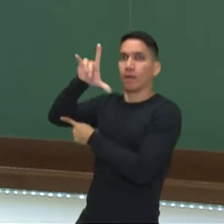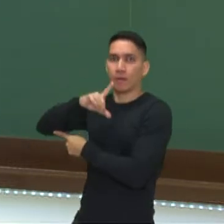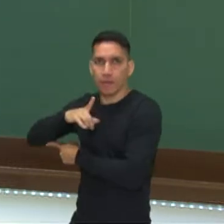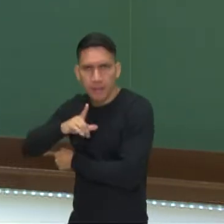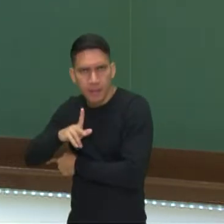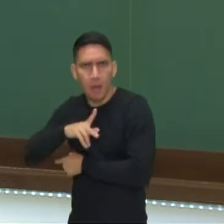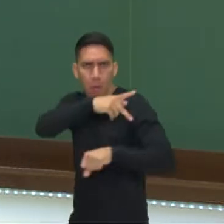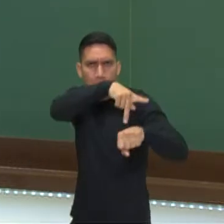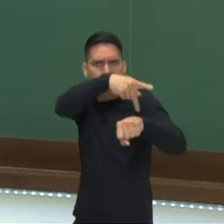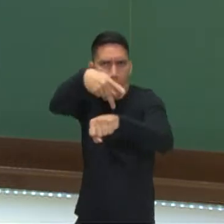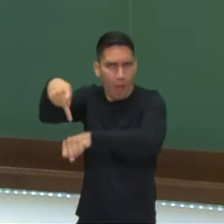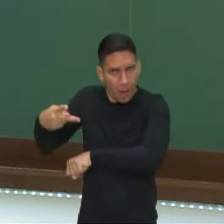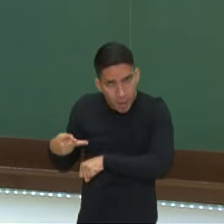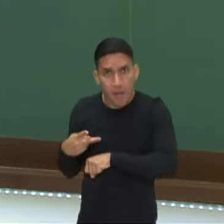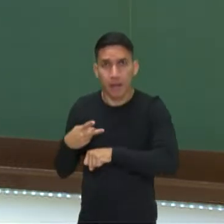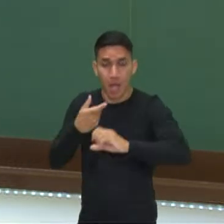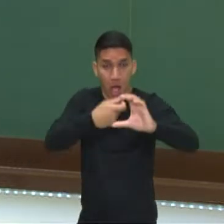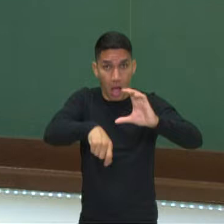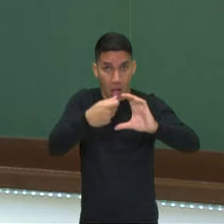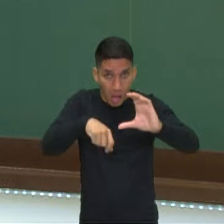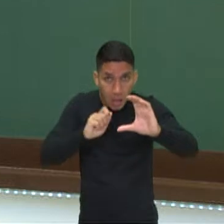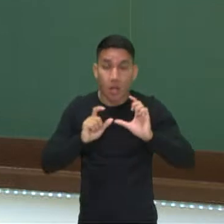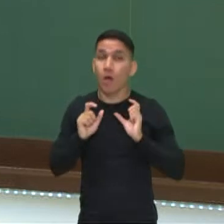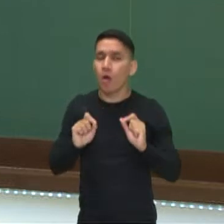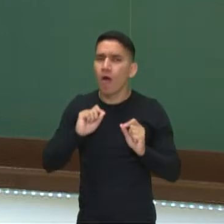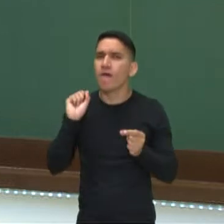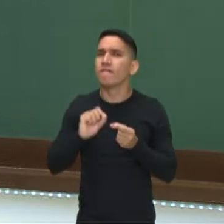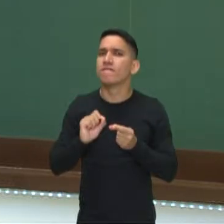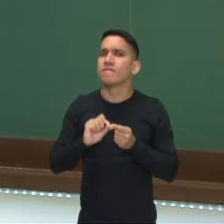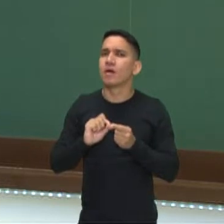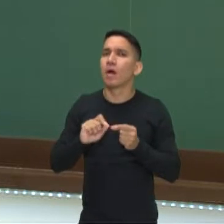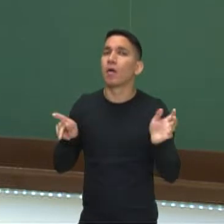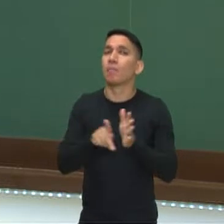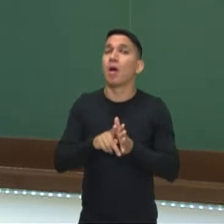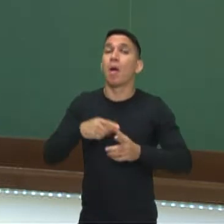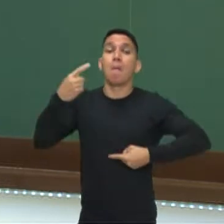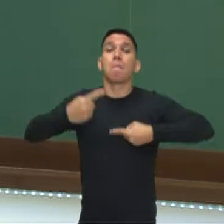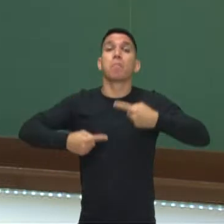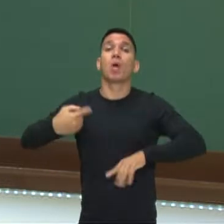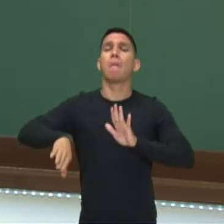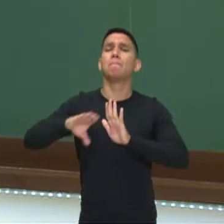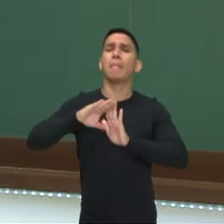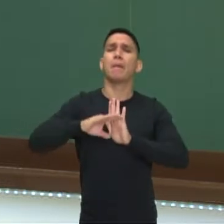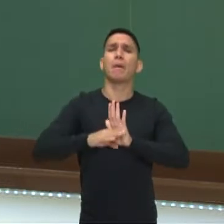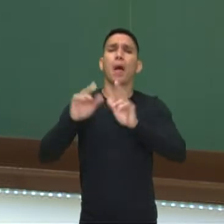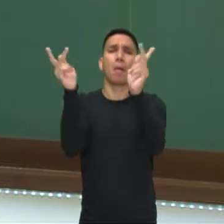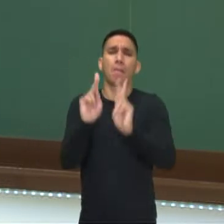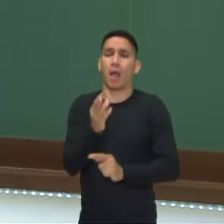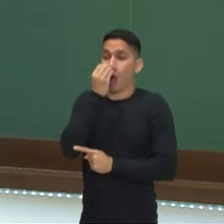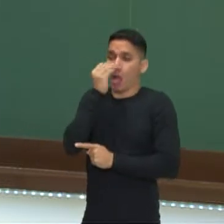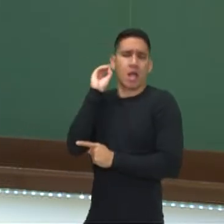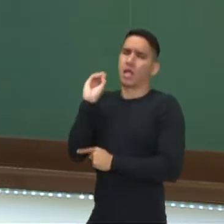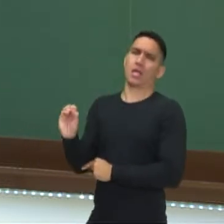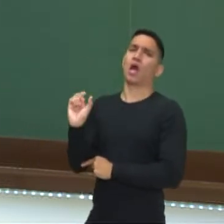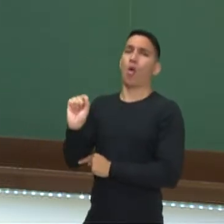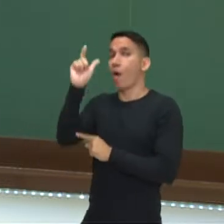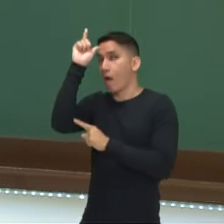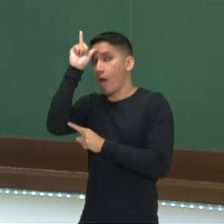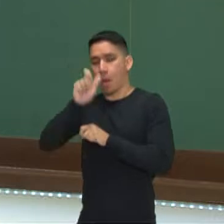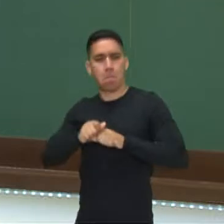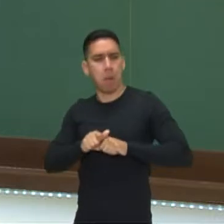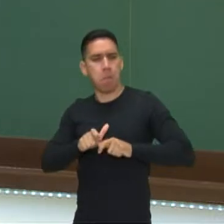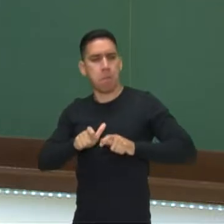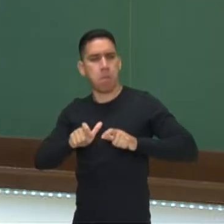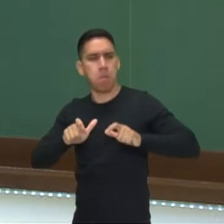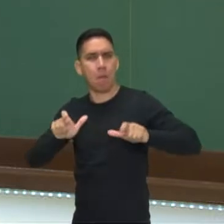os países europeus capitalistas fizeram uma chamada política de apaziguamento, ignorando o avanço